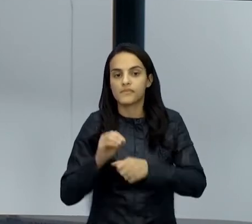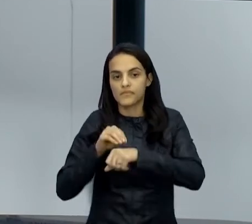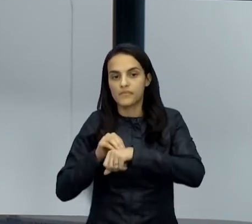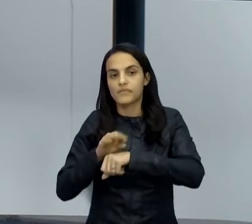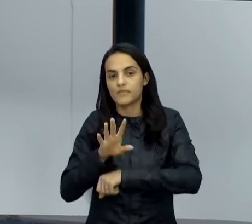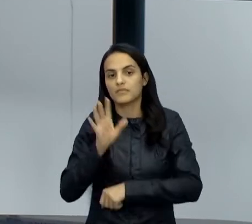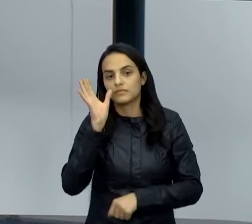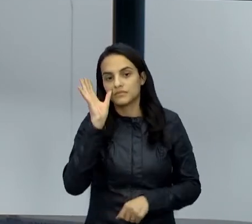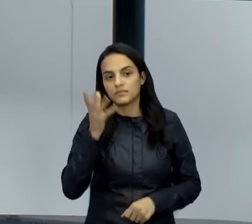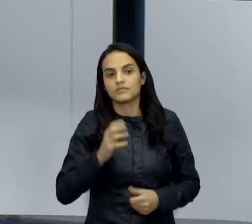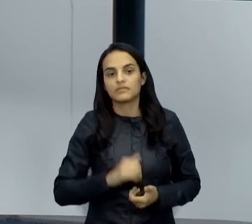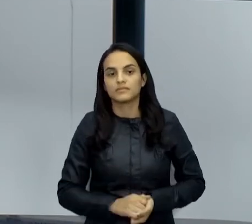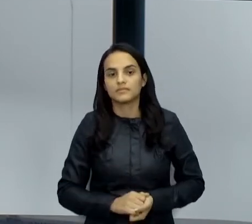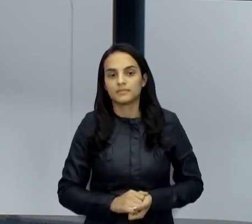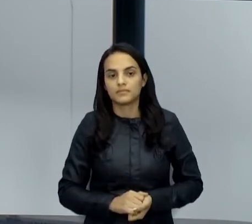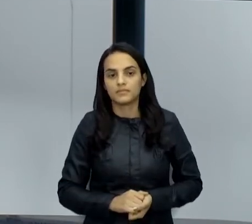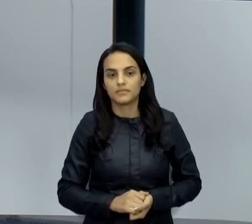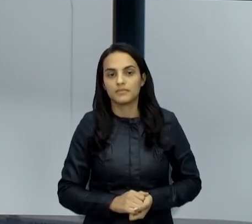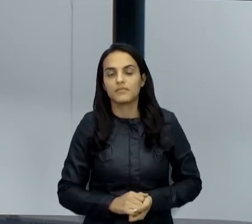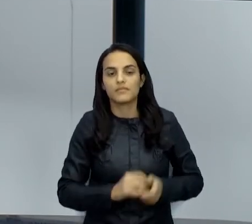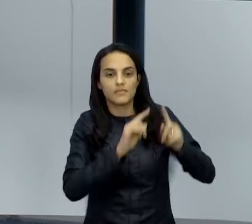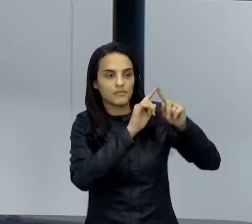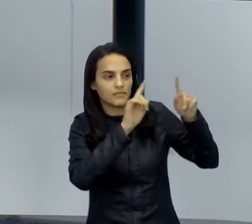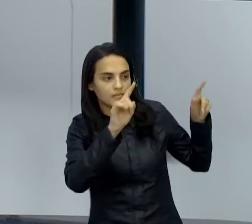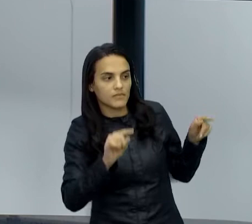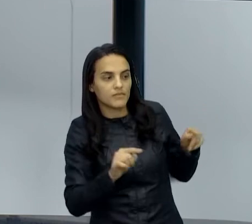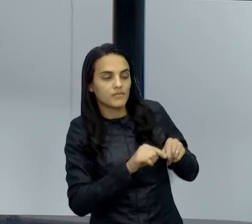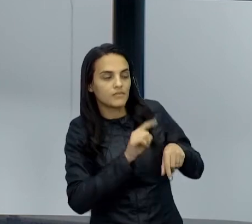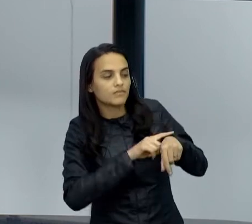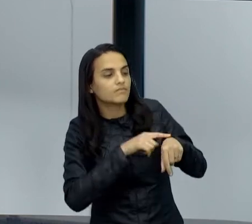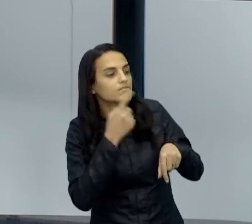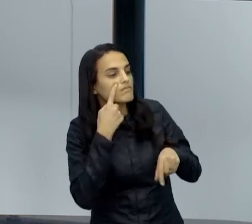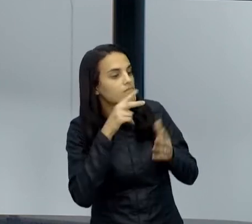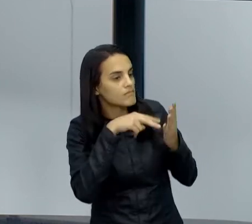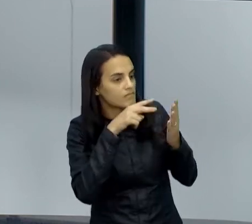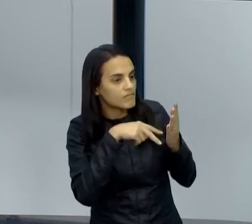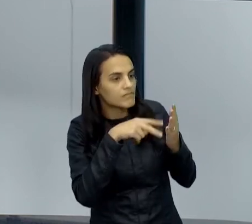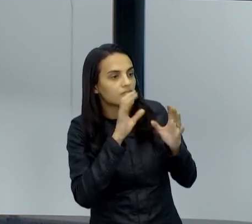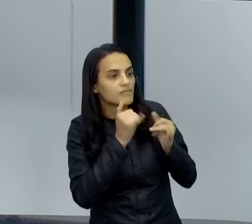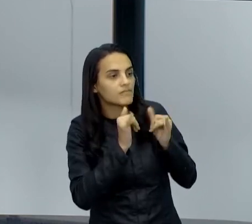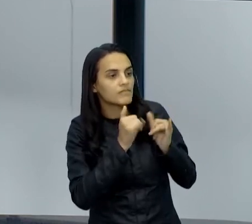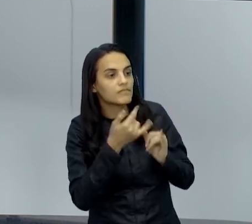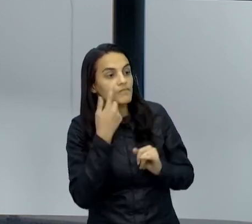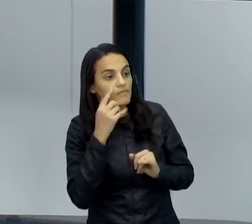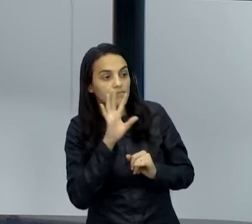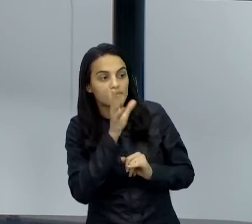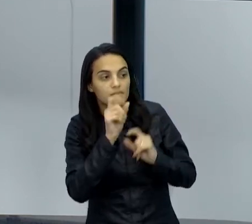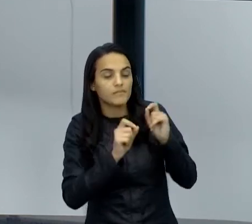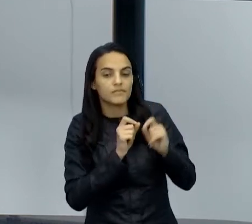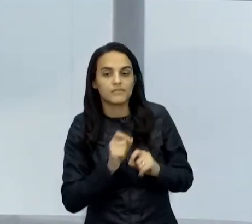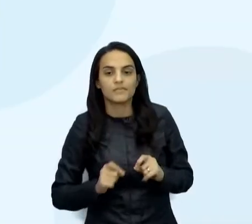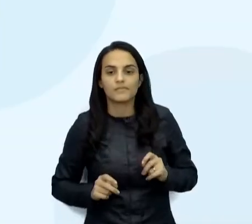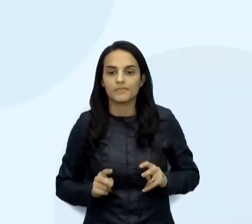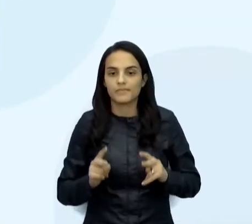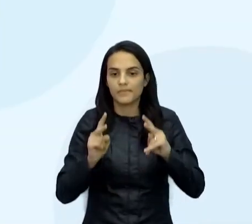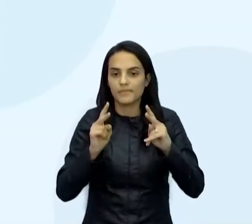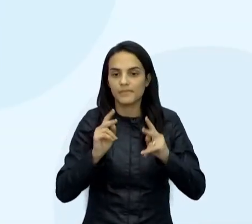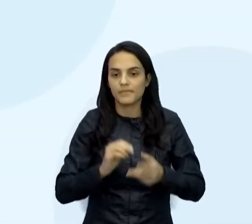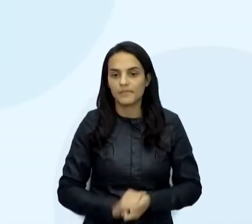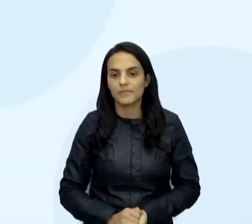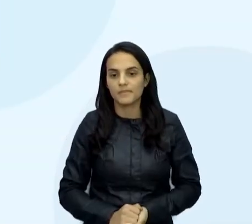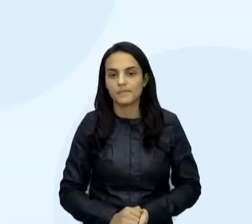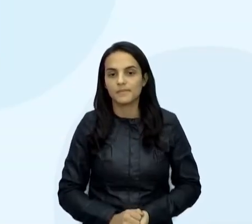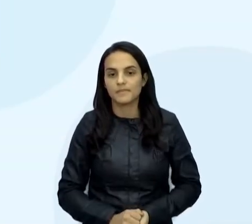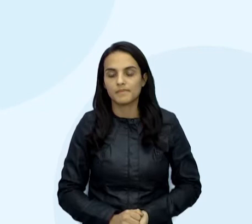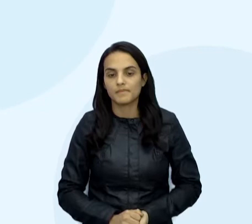sugestão de resolução. Vai lá no relógio e vê o que aconteceu. Beleza? Continuando,